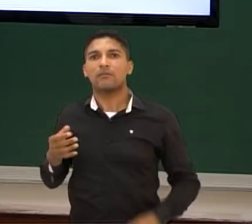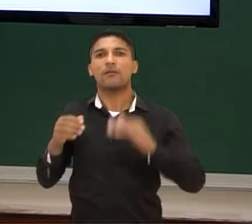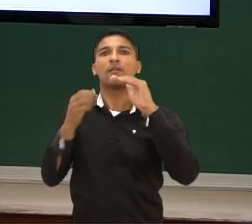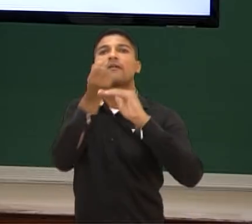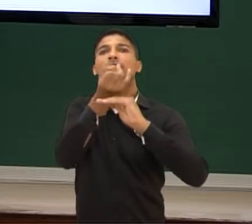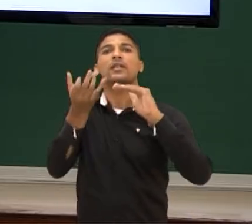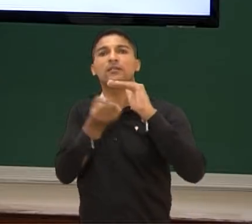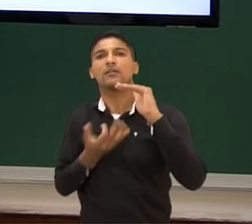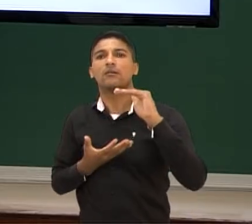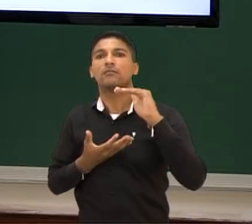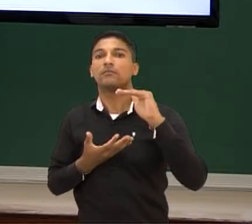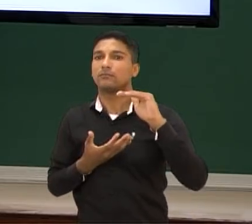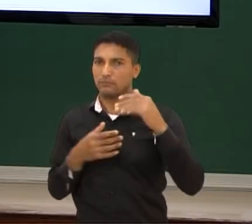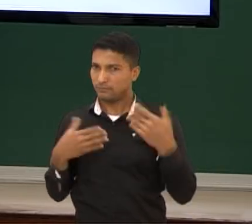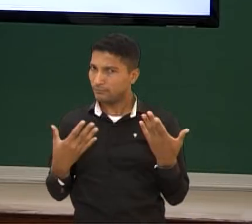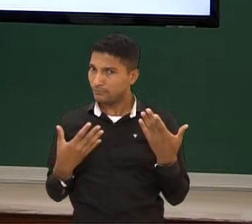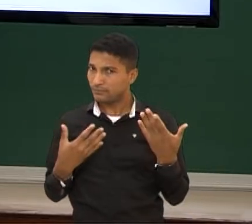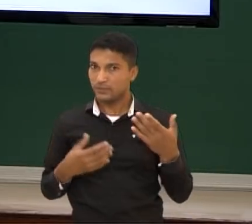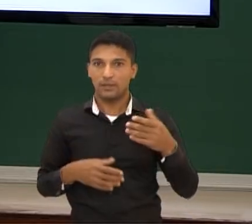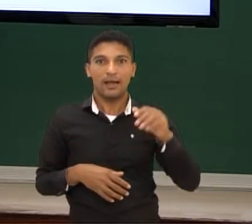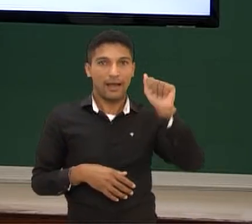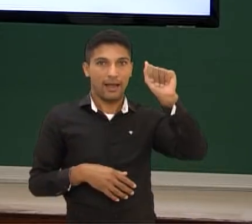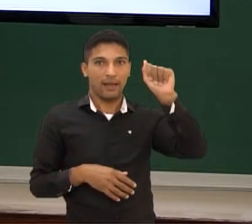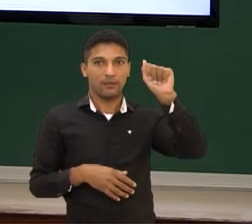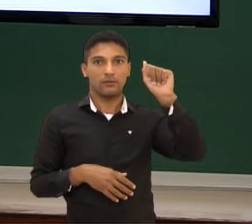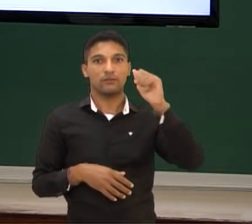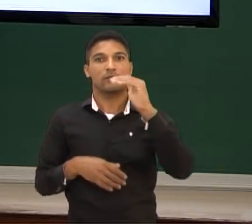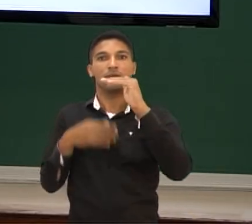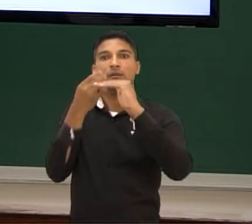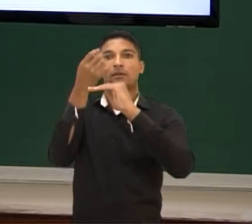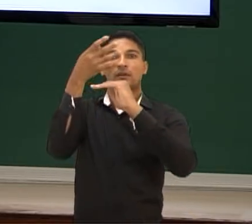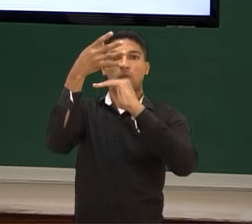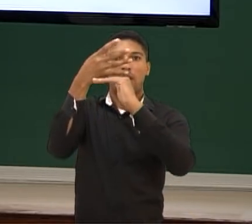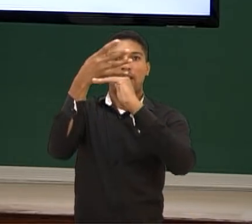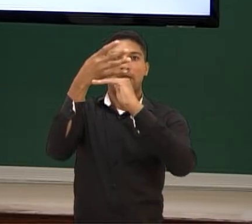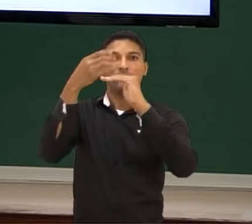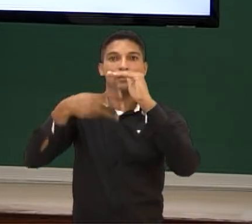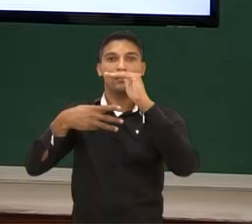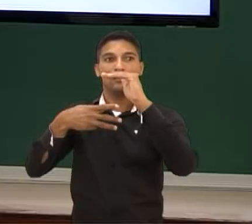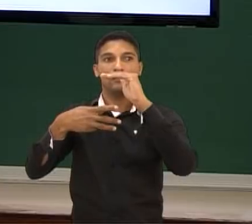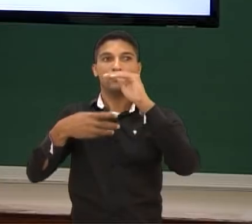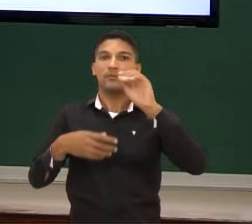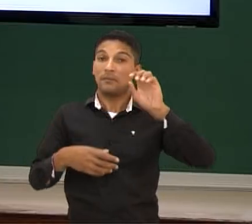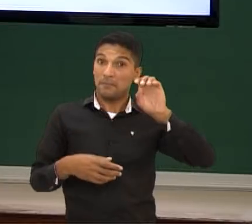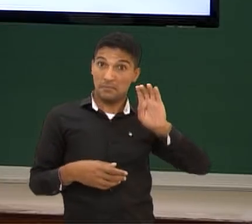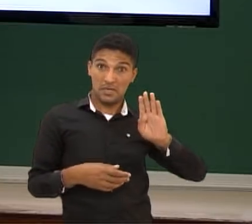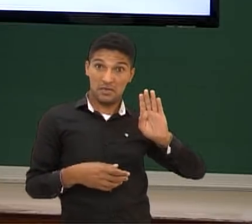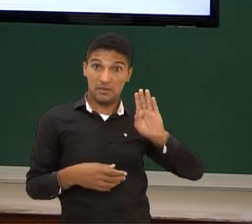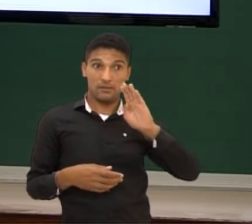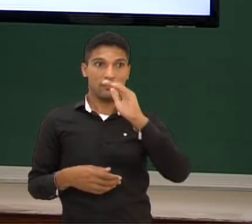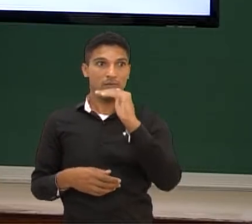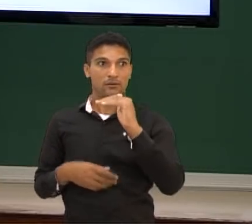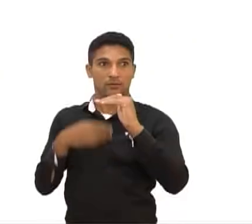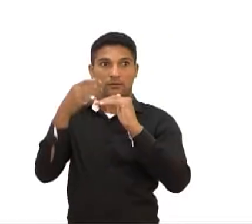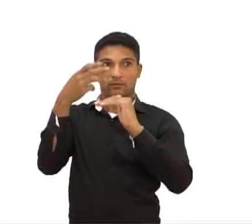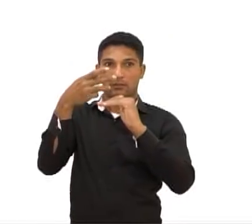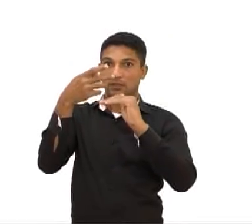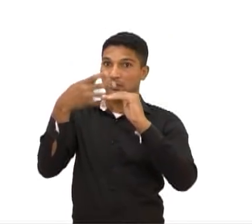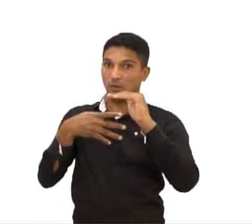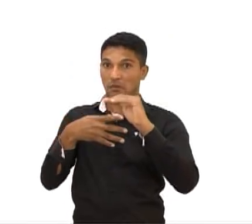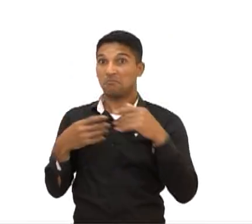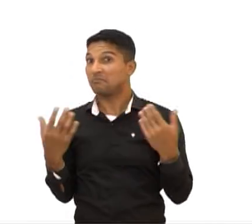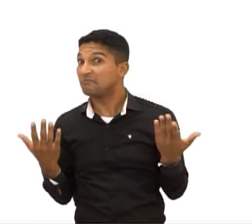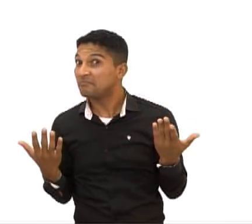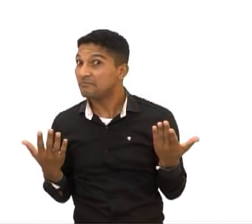A, 4/3. Letra B, 3/4. Qual será? Um tempinho para vocês.